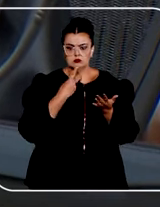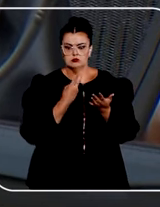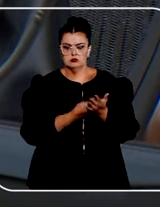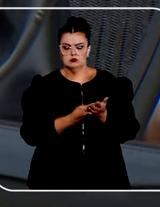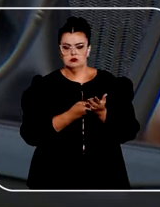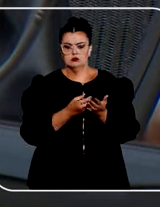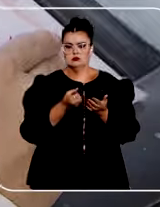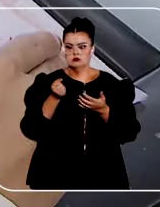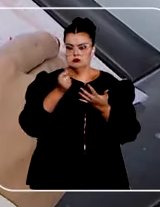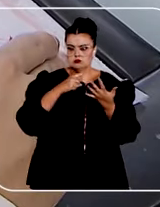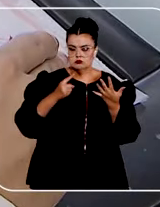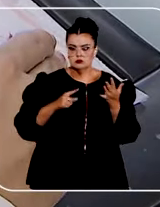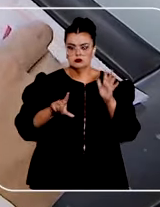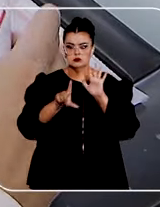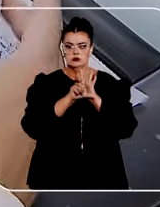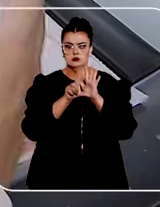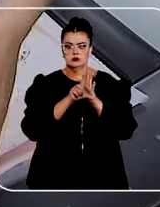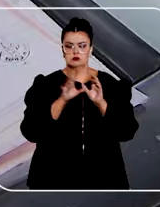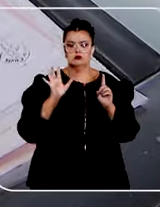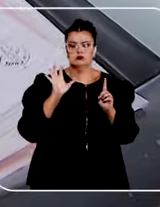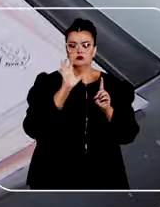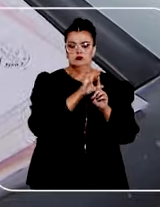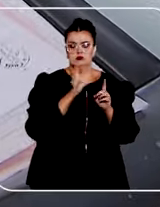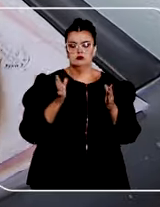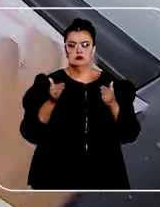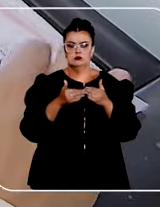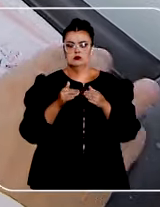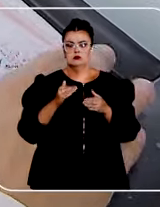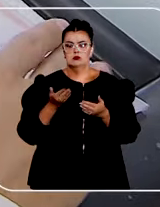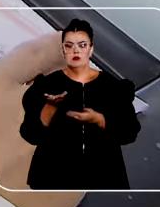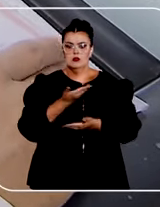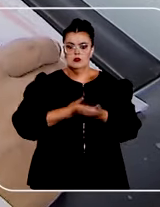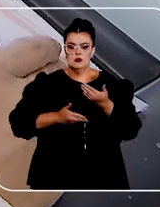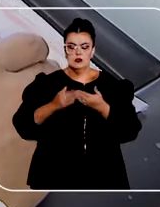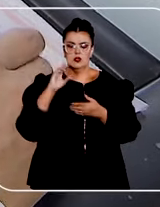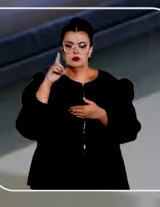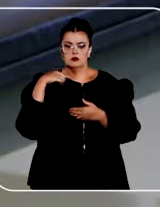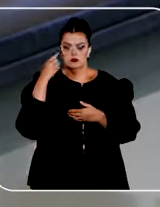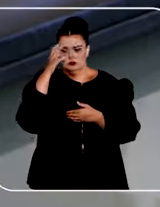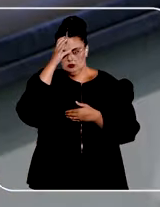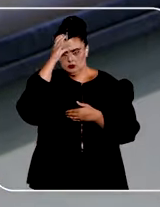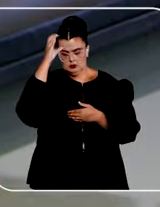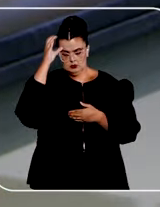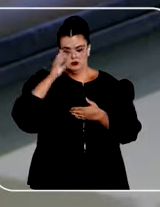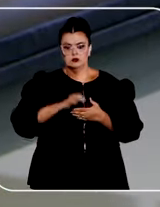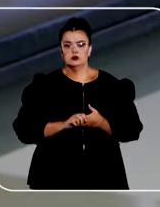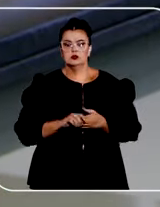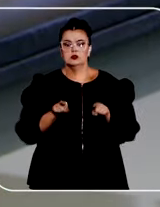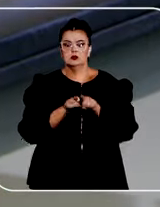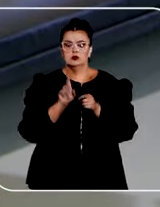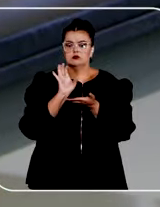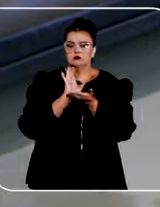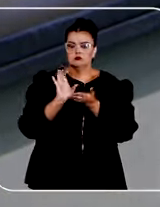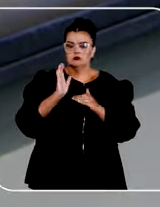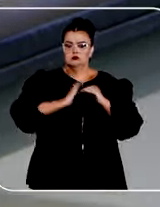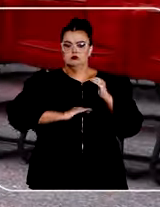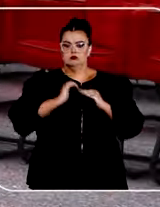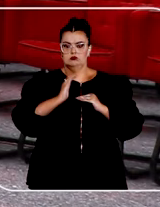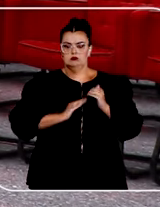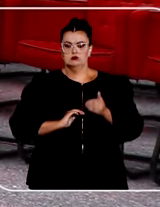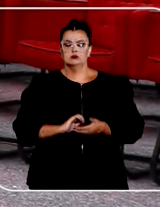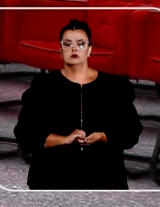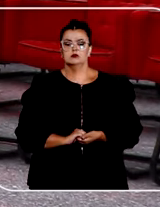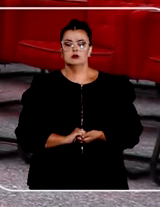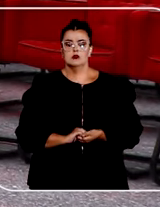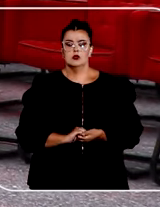dispositivos legais que afetam diretamente a relação entre advogado e cliente bem como a remuneração do profissional